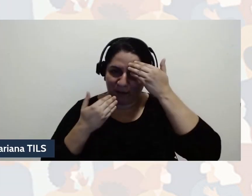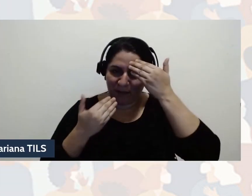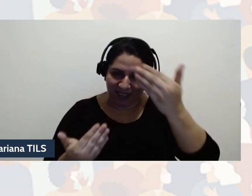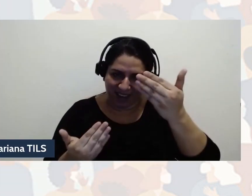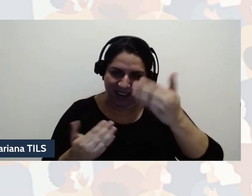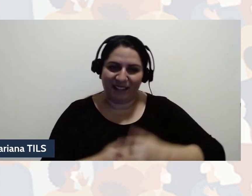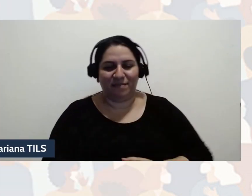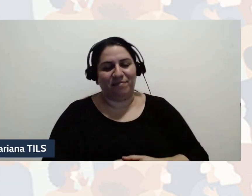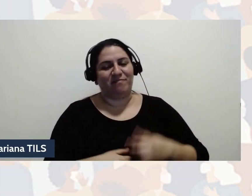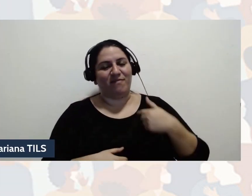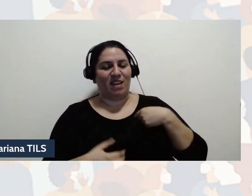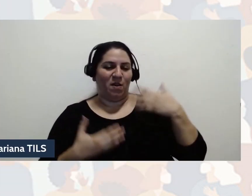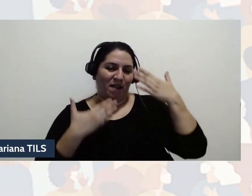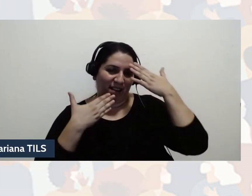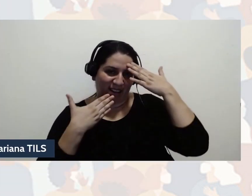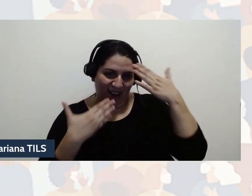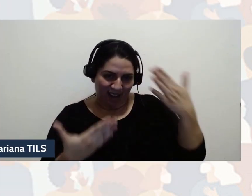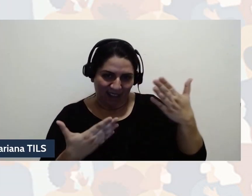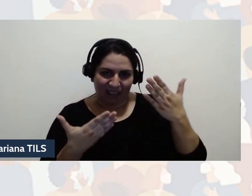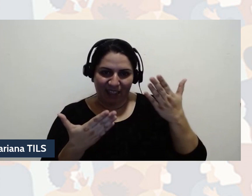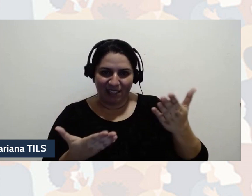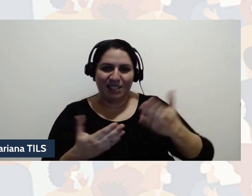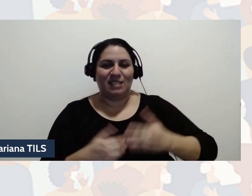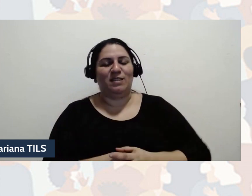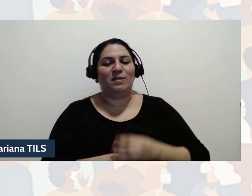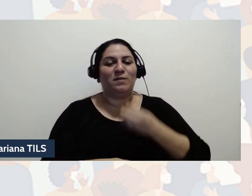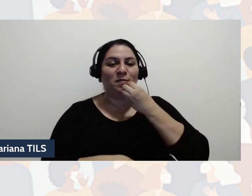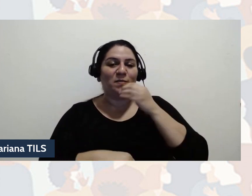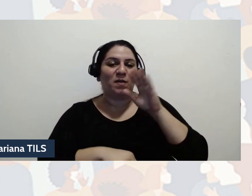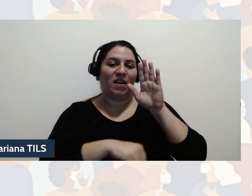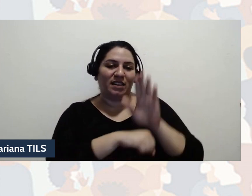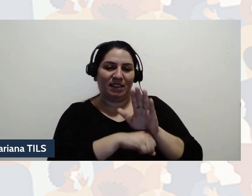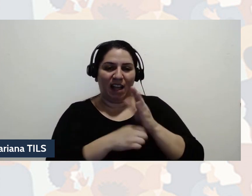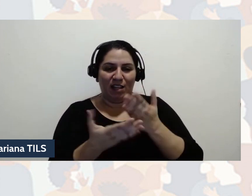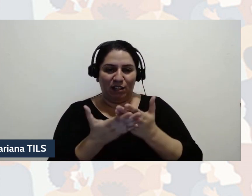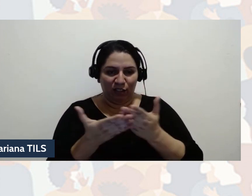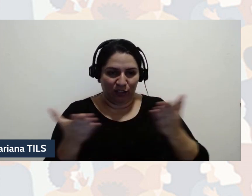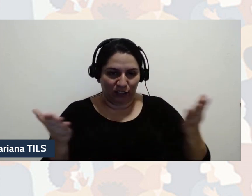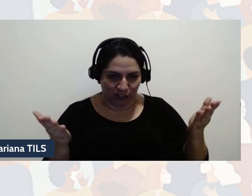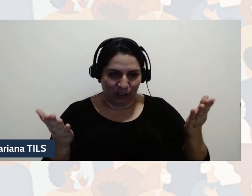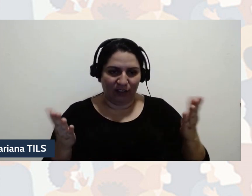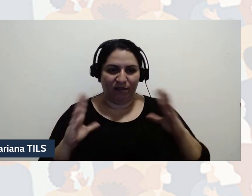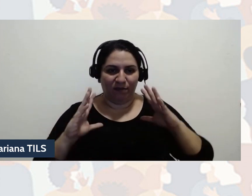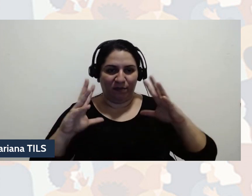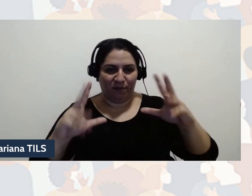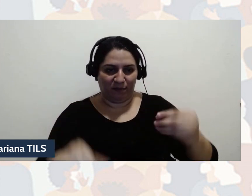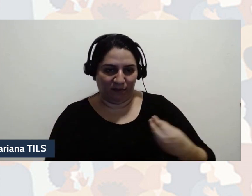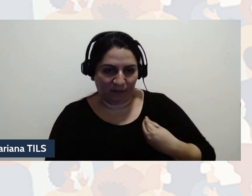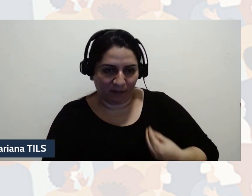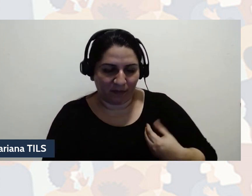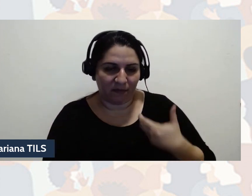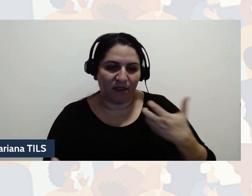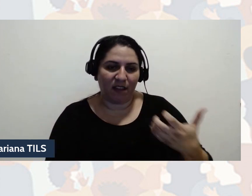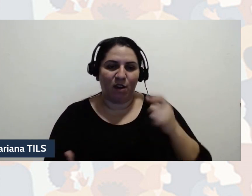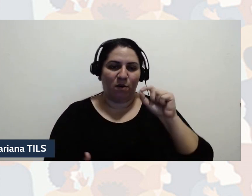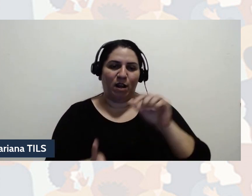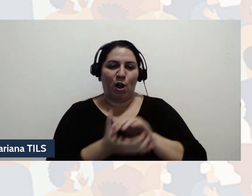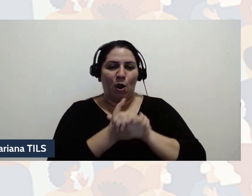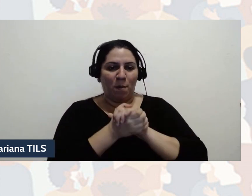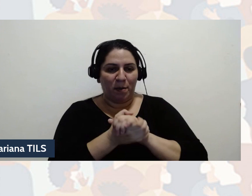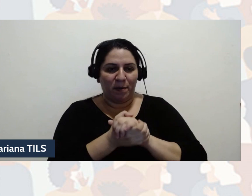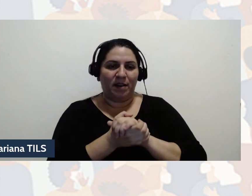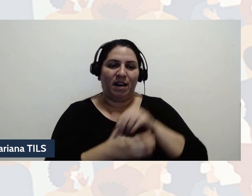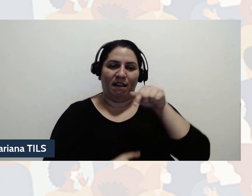Eu que agradeço, Aparecida. Boa tarde a todas e todes. Queria começar minha fala cumprimentando a